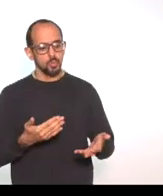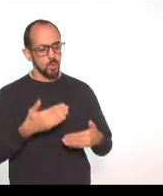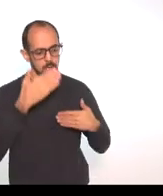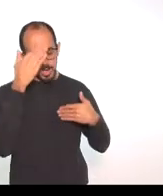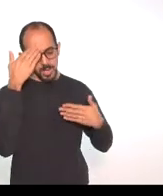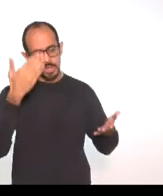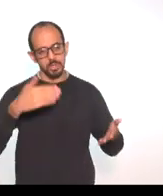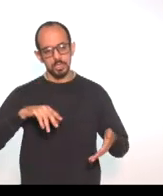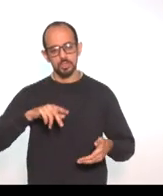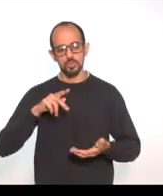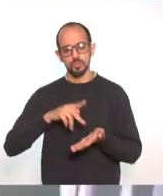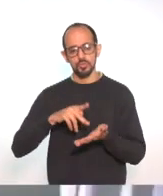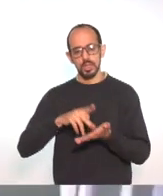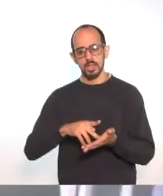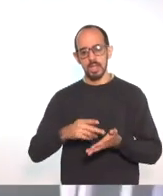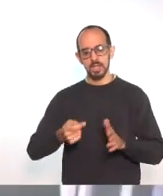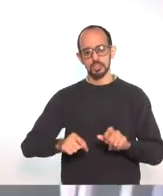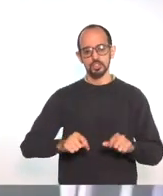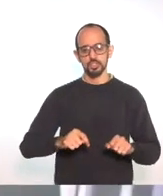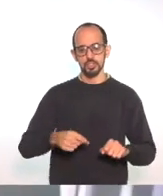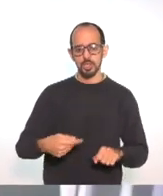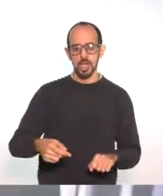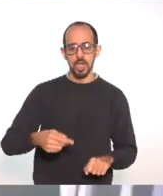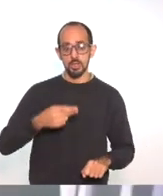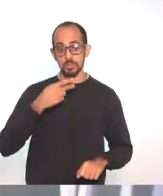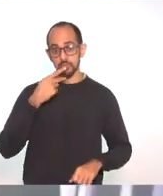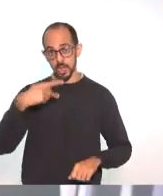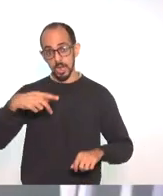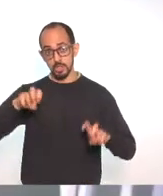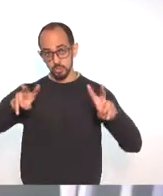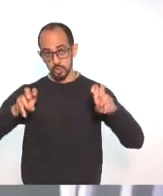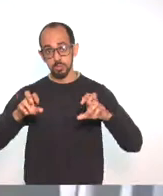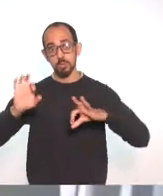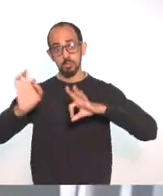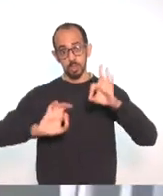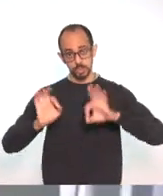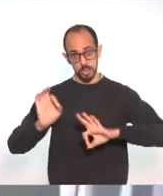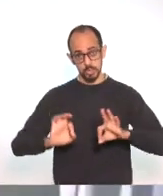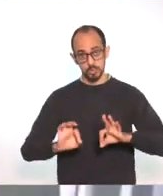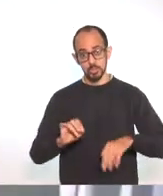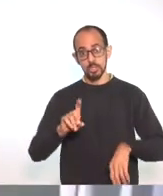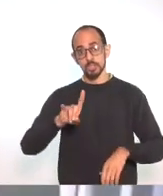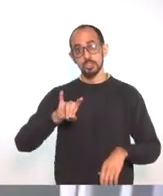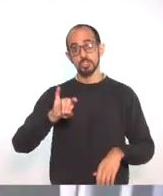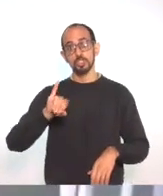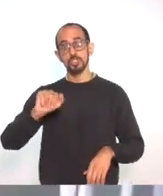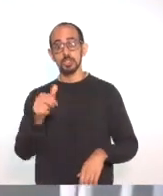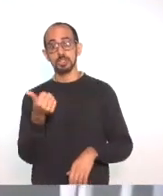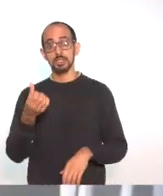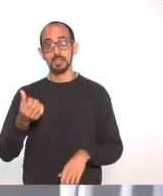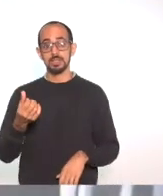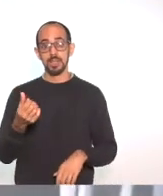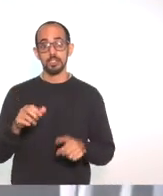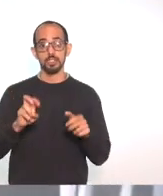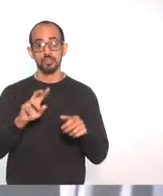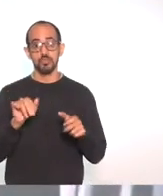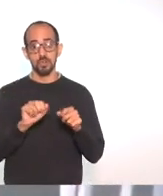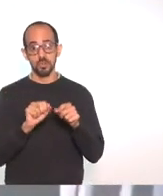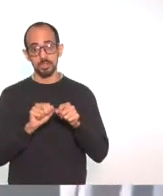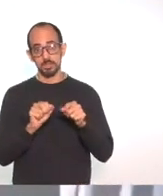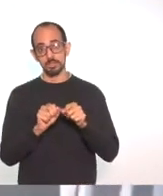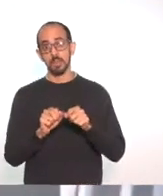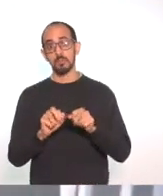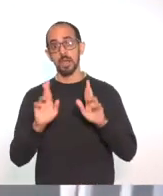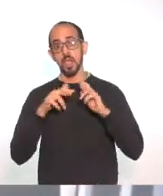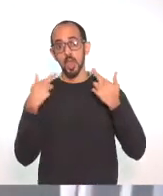portanto das manifestações sobre o projeto eu quero lembrar que no dia dezesseis nós vamos fazer uma reunião da comissão é convidando o Instituto Metrópole